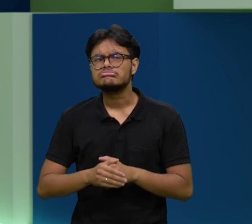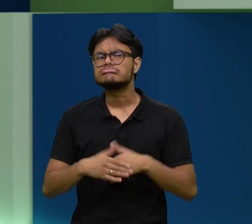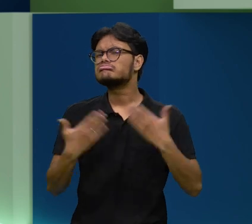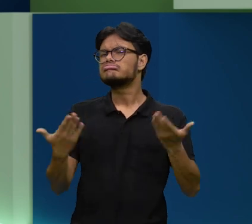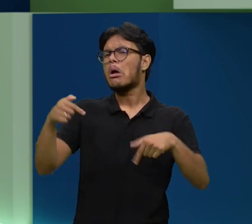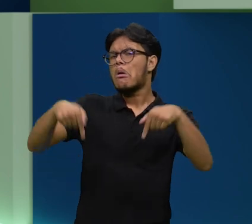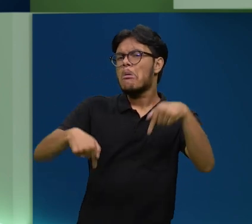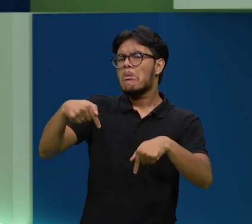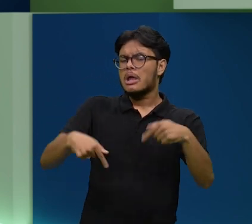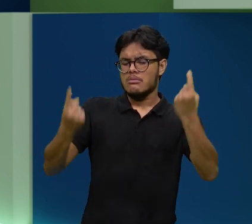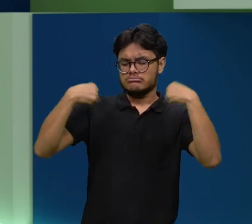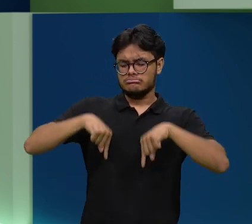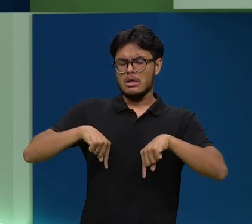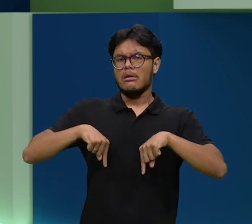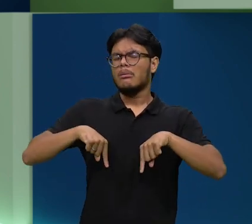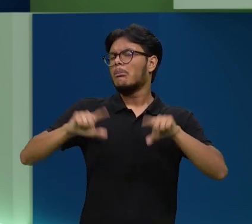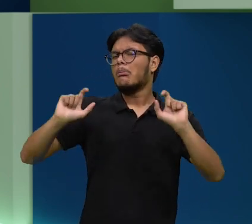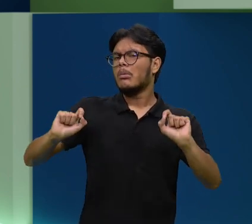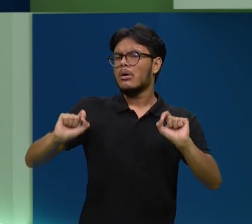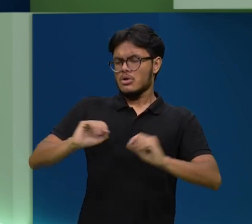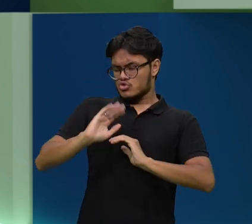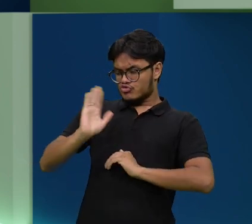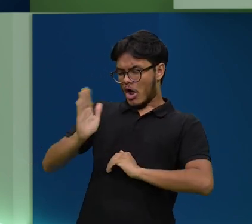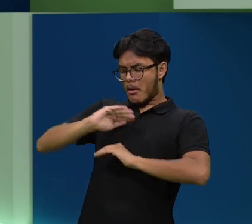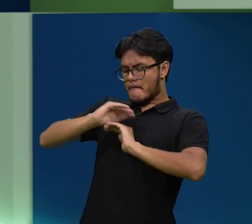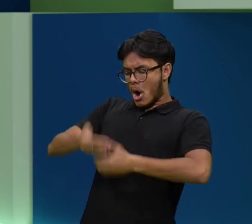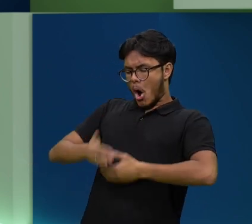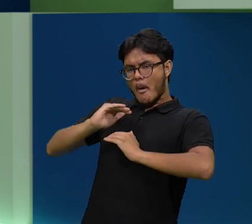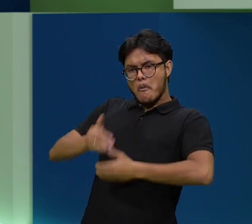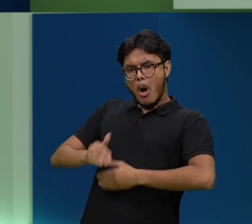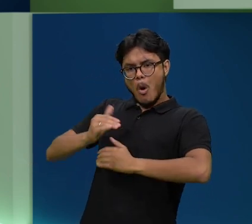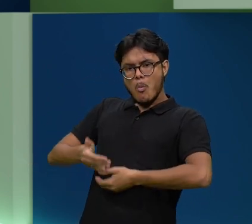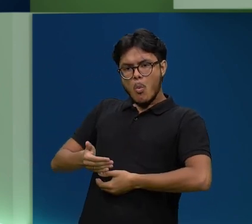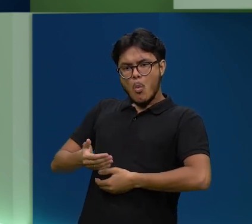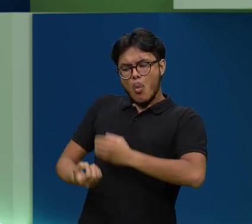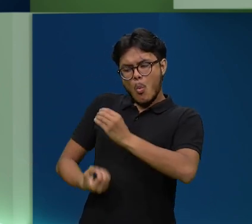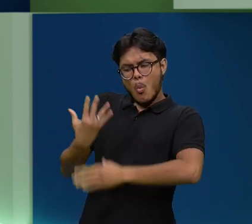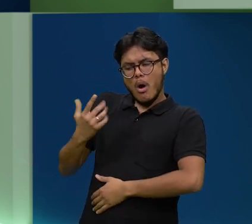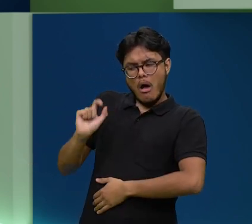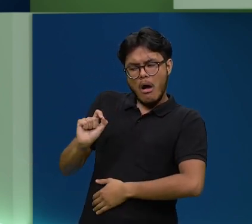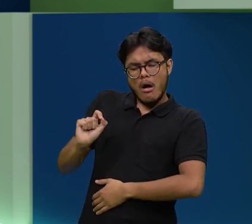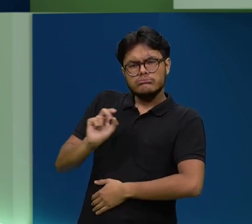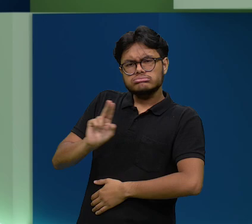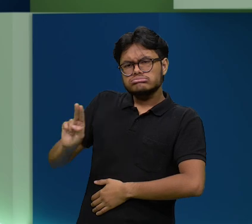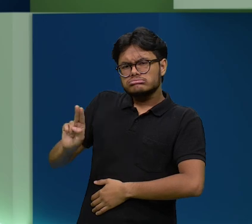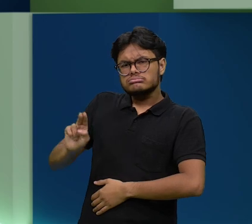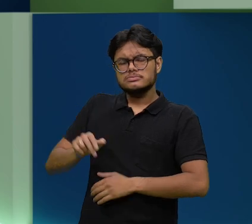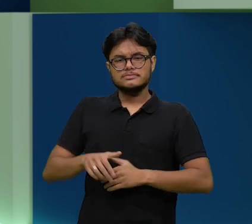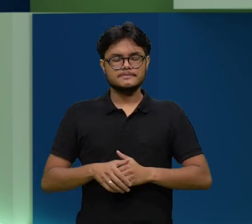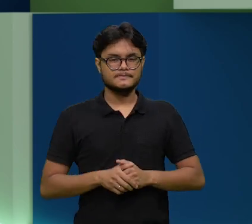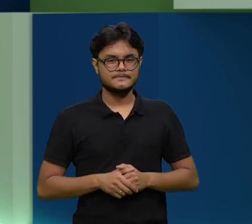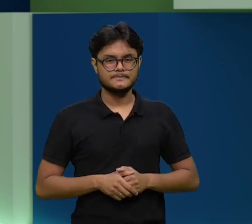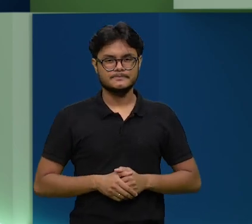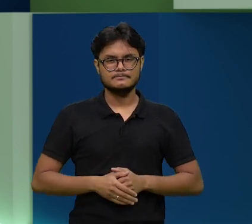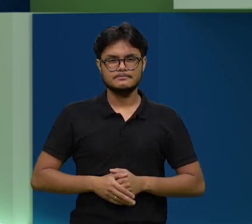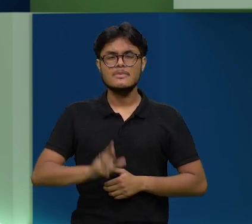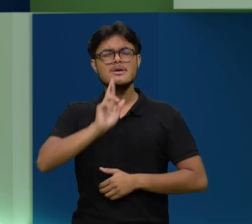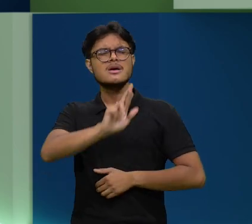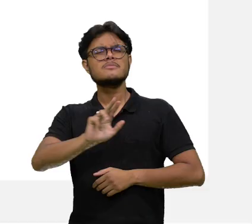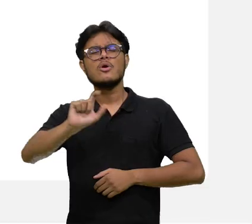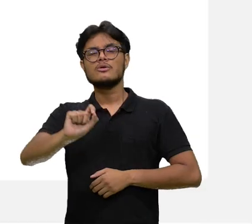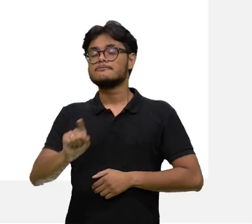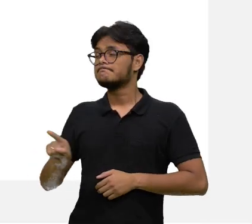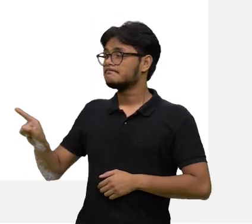anidação, após a fixação desse embrião na cavidade endometrial. Professor, como é que se chama isso aí? Olha aí a